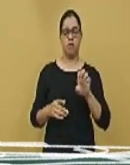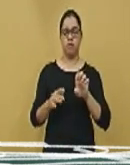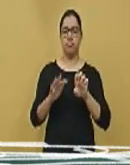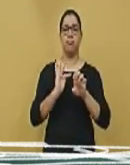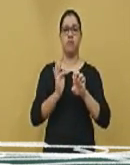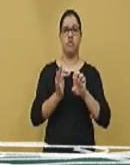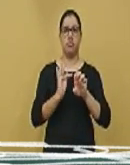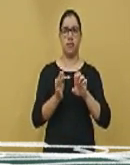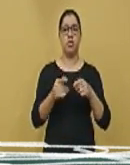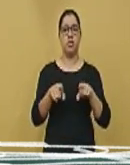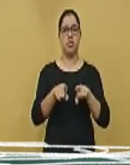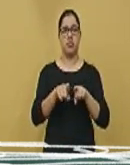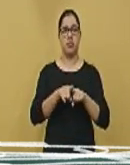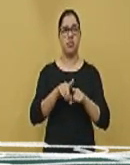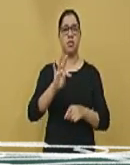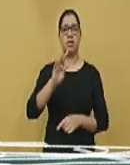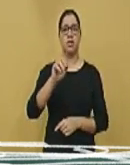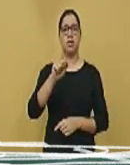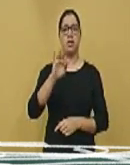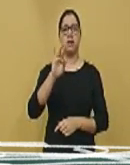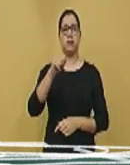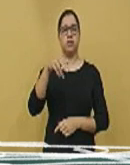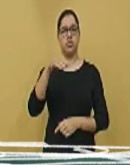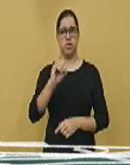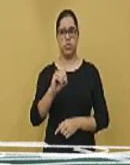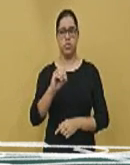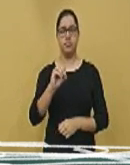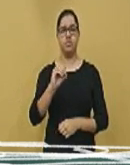a técnica administrativa Tatiana Franco, da Biblioteca.